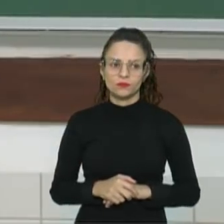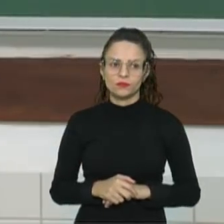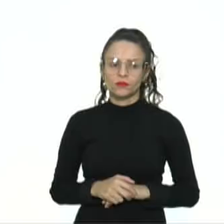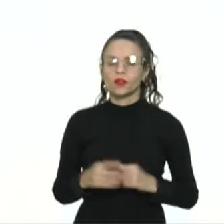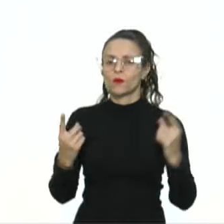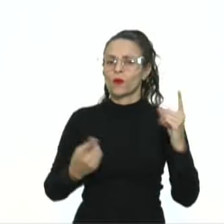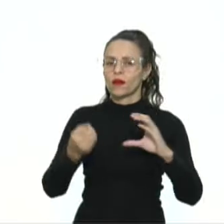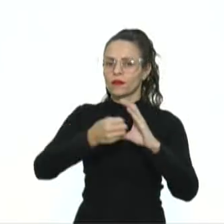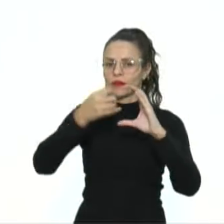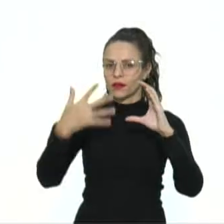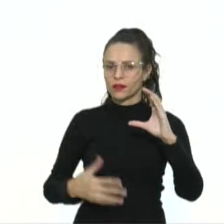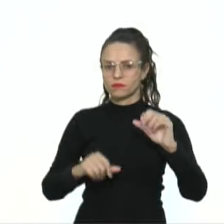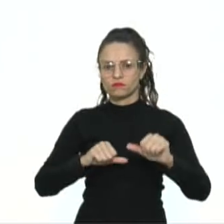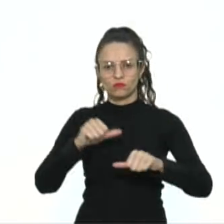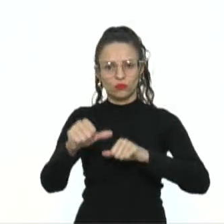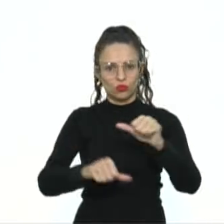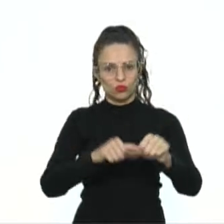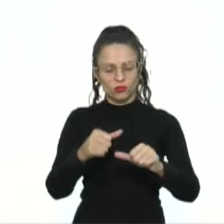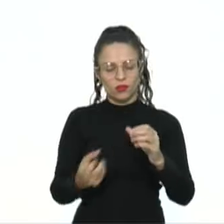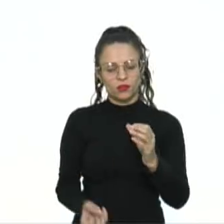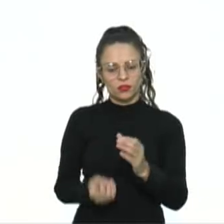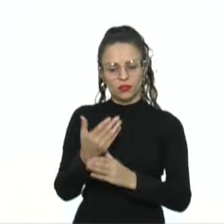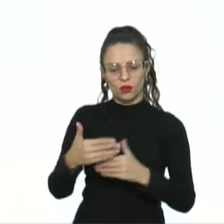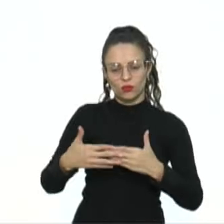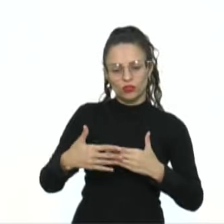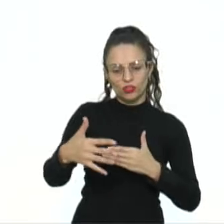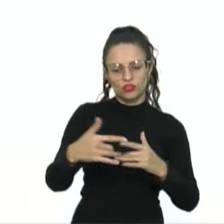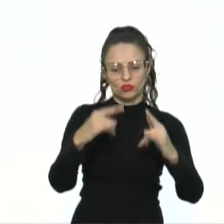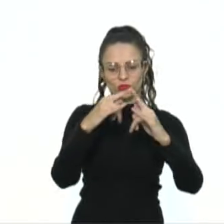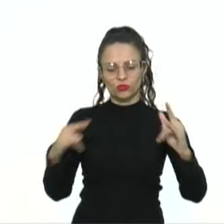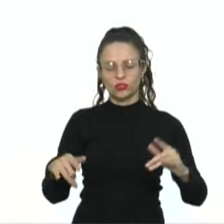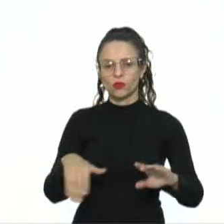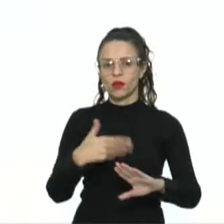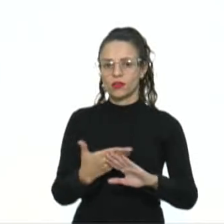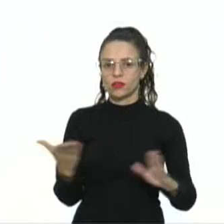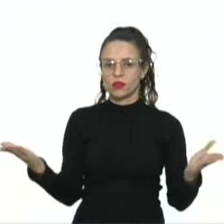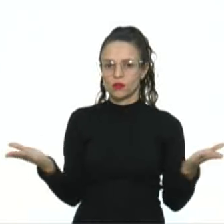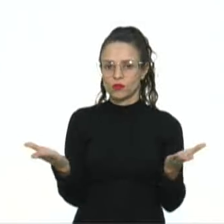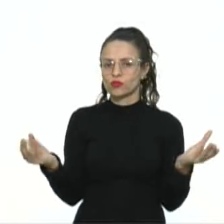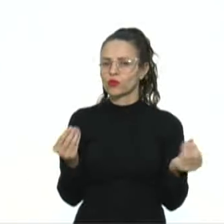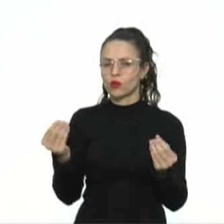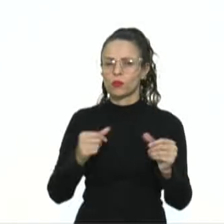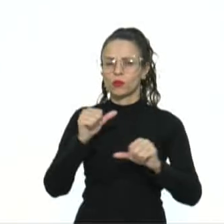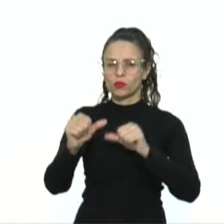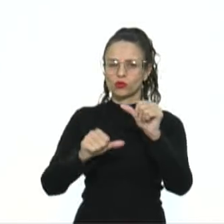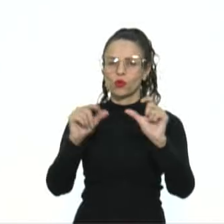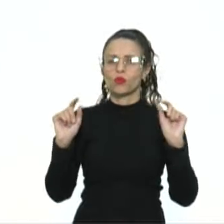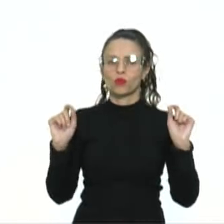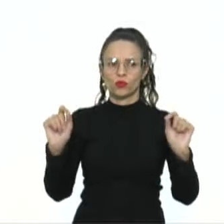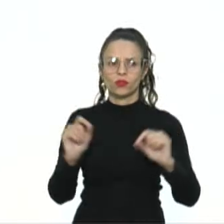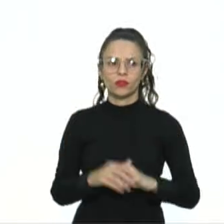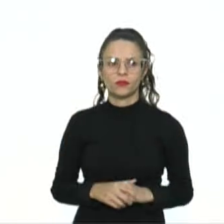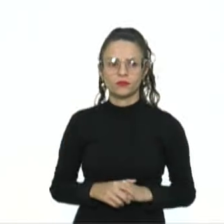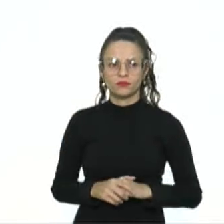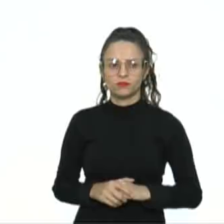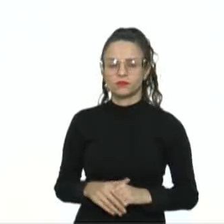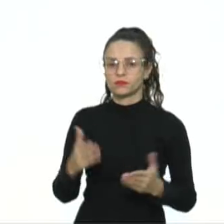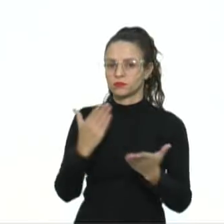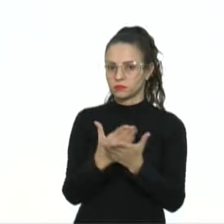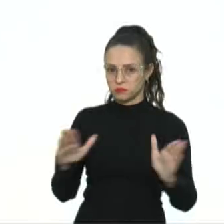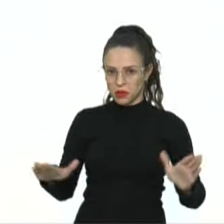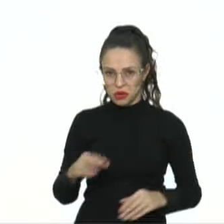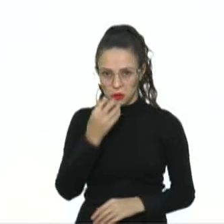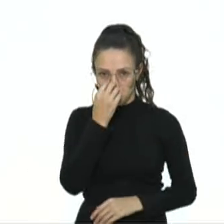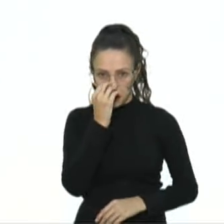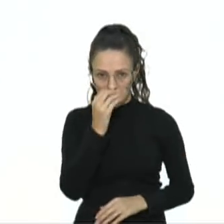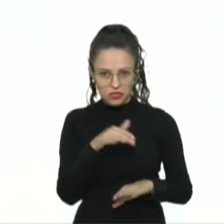Quais características se alteraram da origem do circo, né, para o circo contemporâneo? Então, deixaram de existir palhaços?